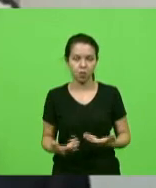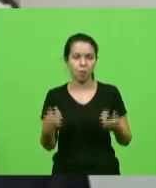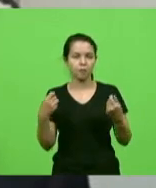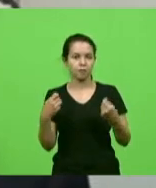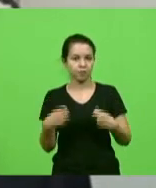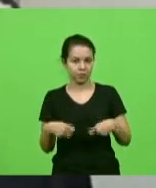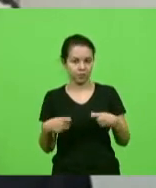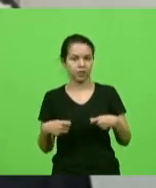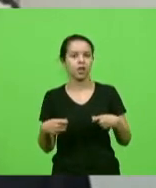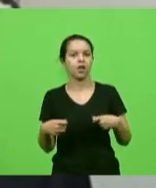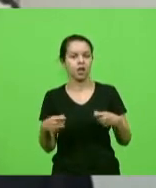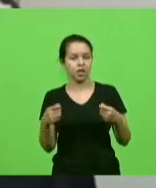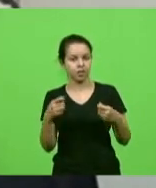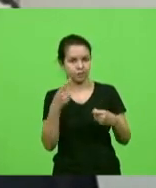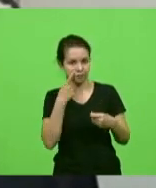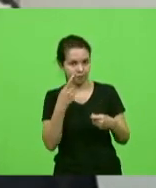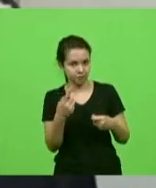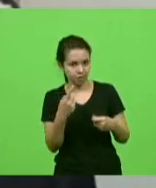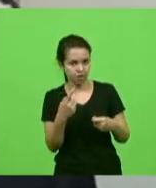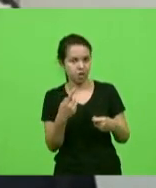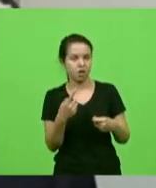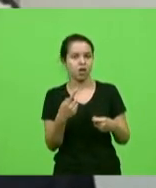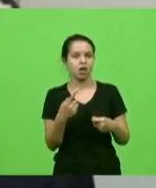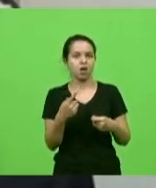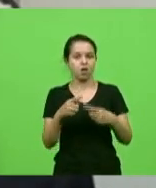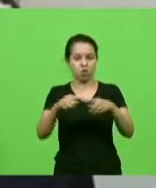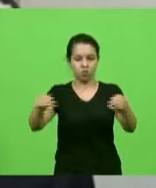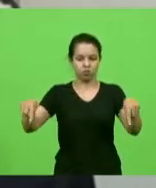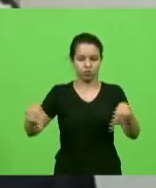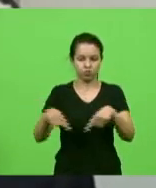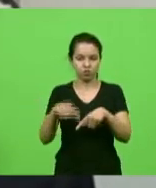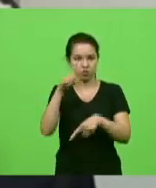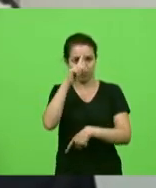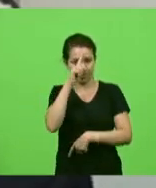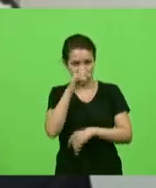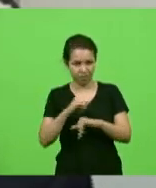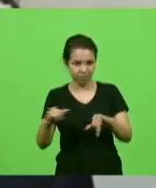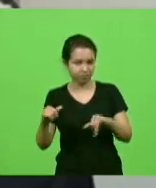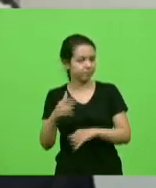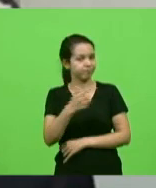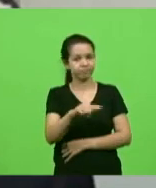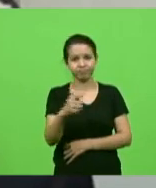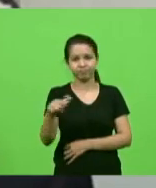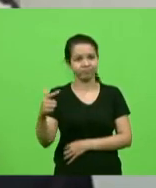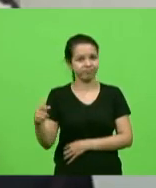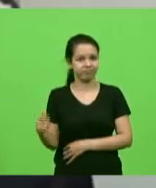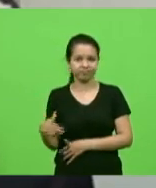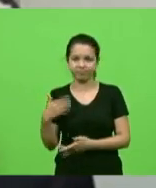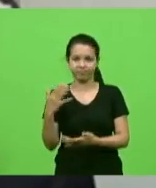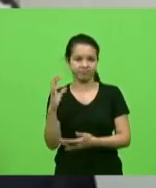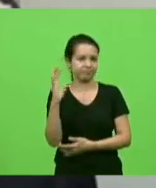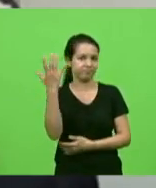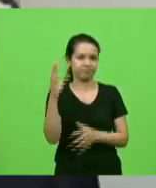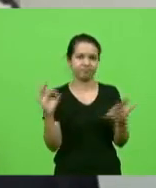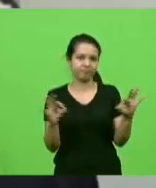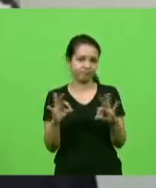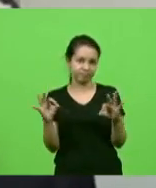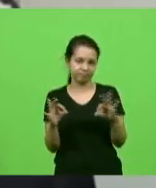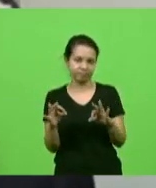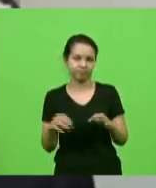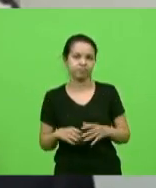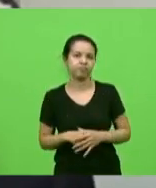verificar que a contratação do hospital de campanha não ocorreu se subsumindo a narrativa da hipotética